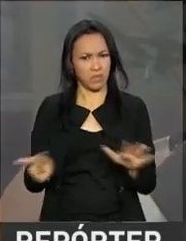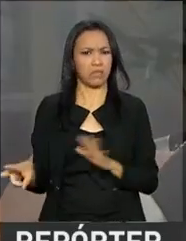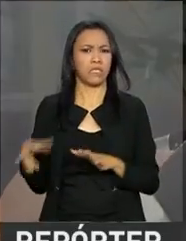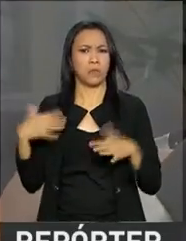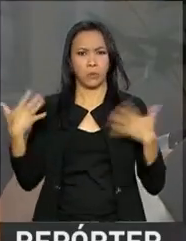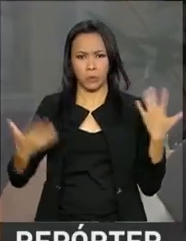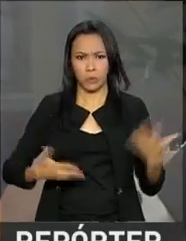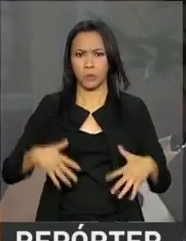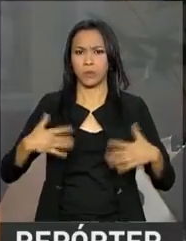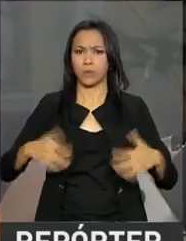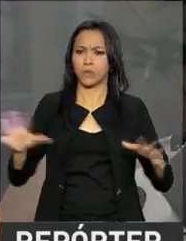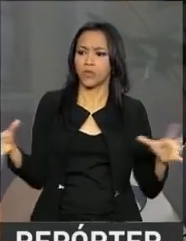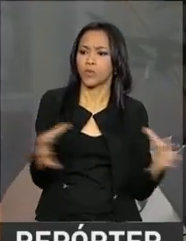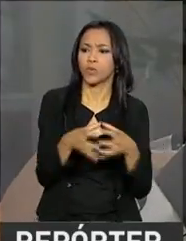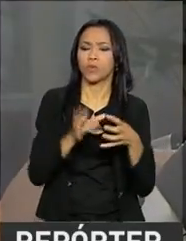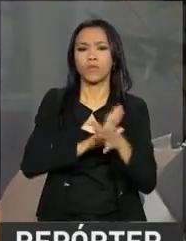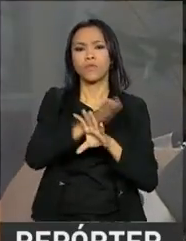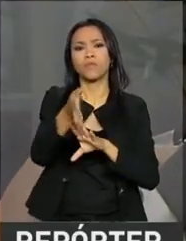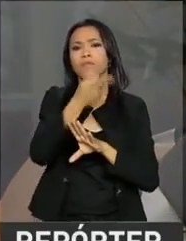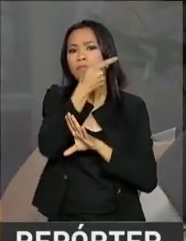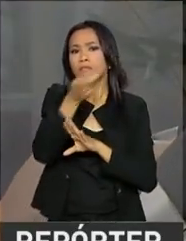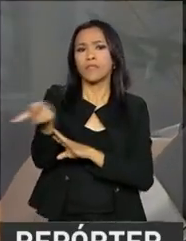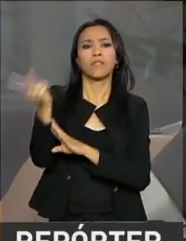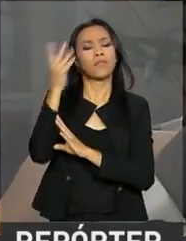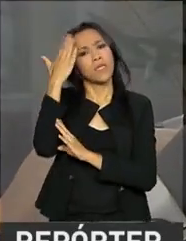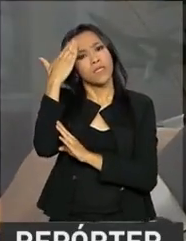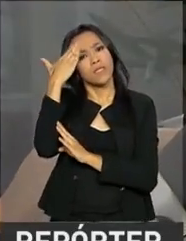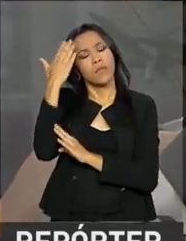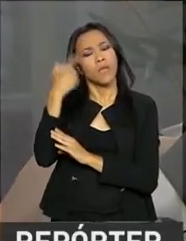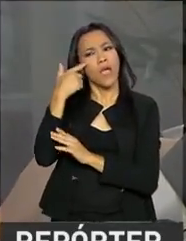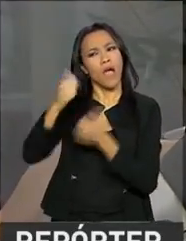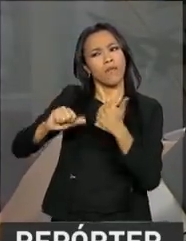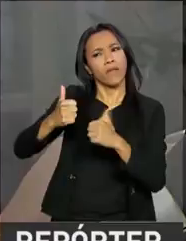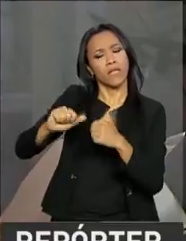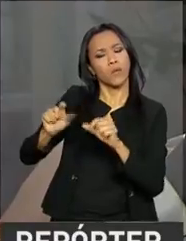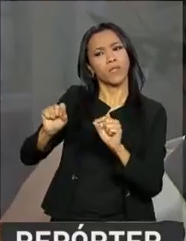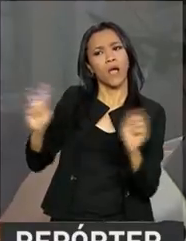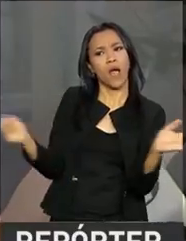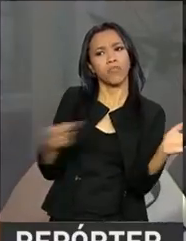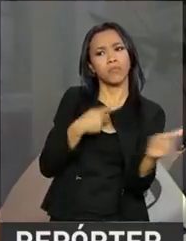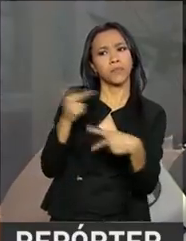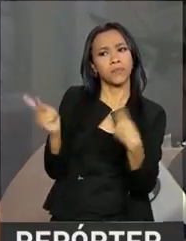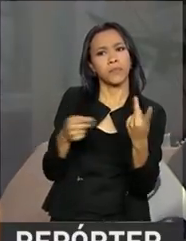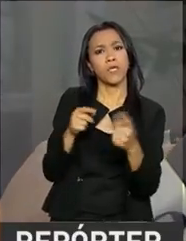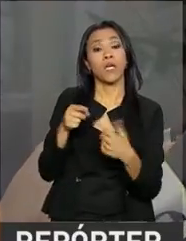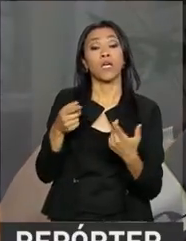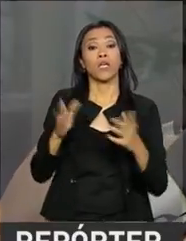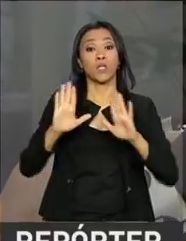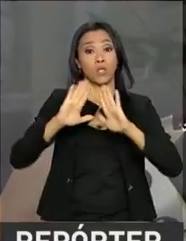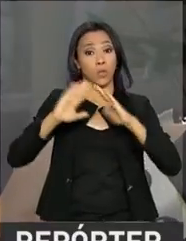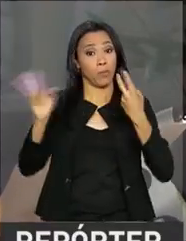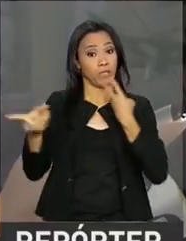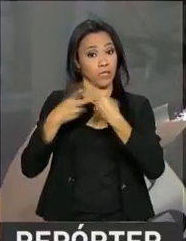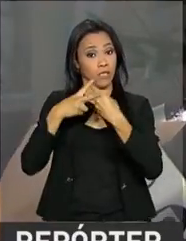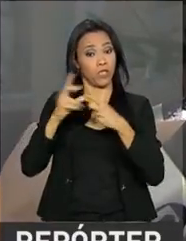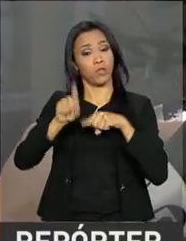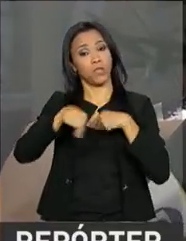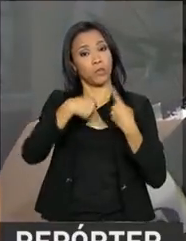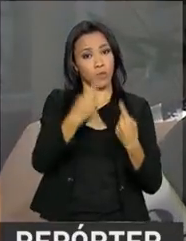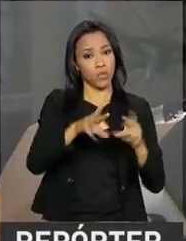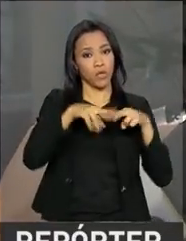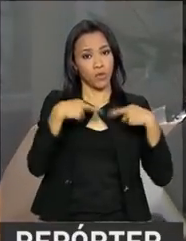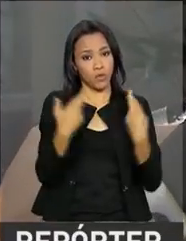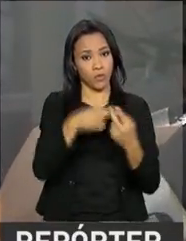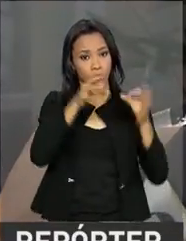essa mobilização visitas de para realização de Diagnósticos nos presídios e na reuniões com a